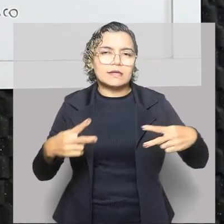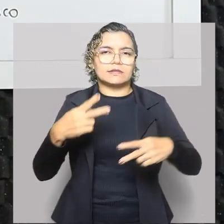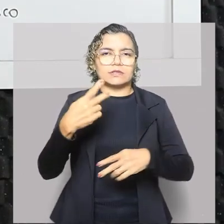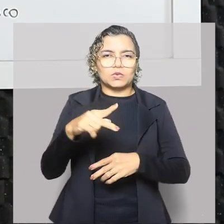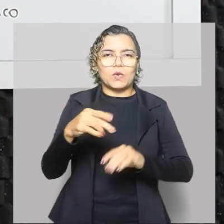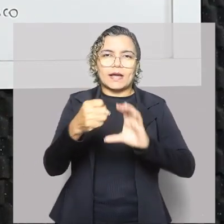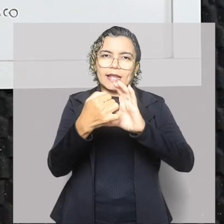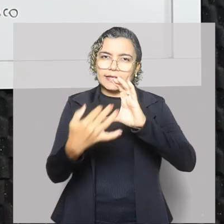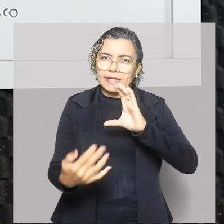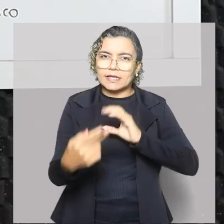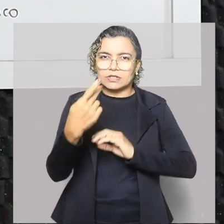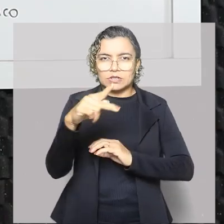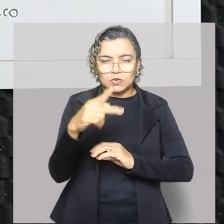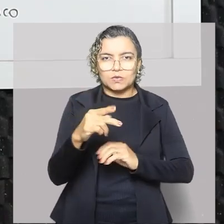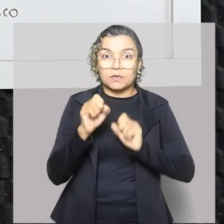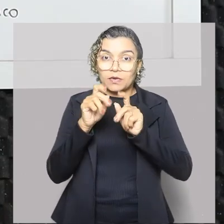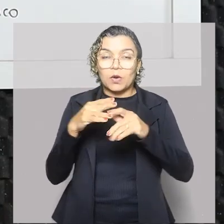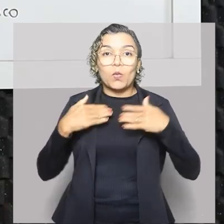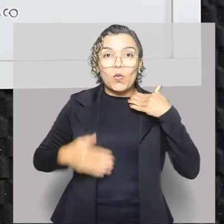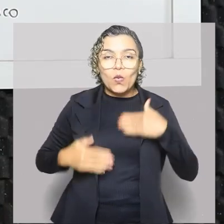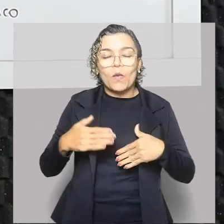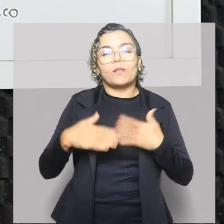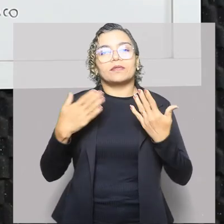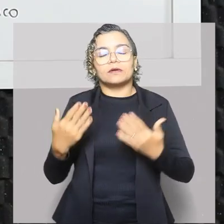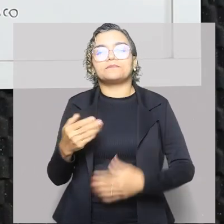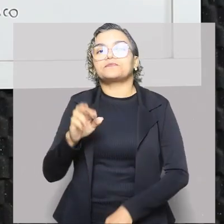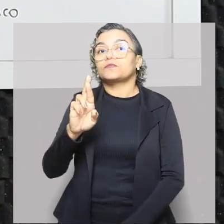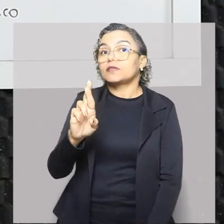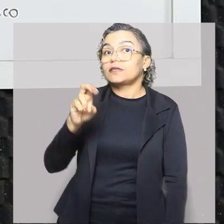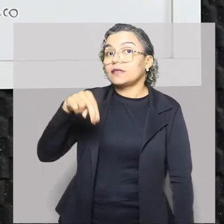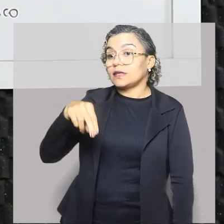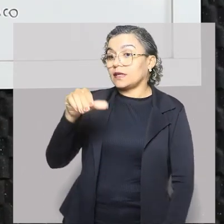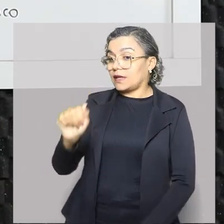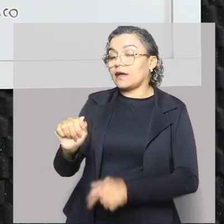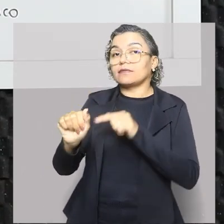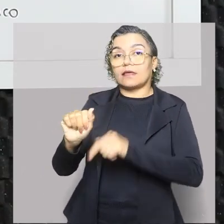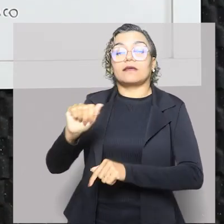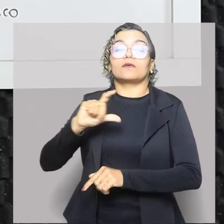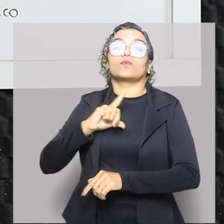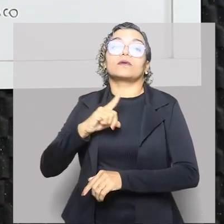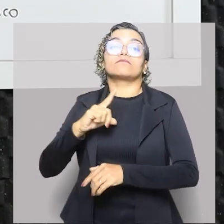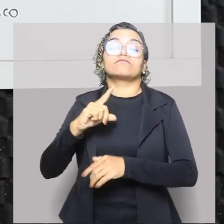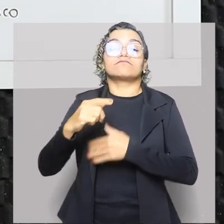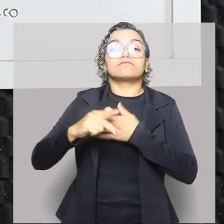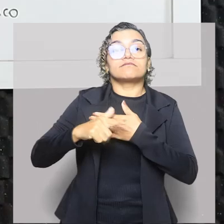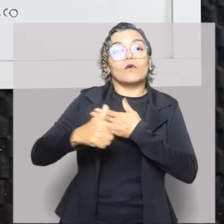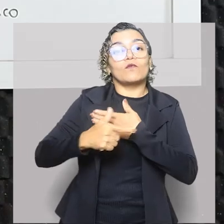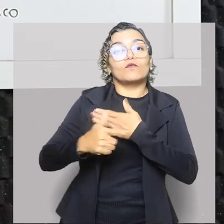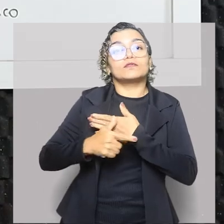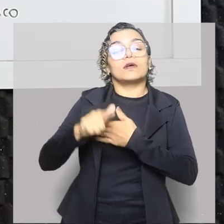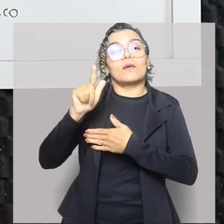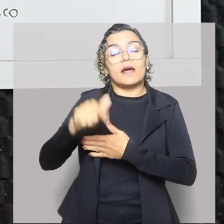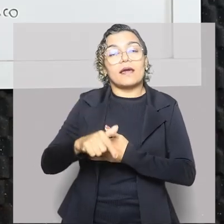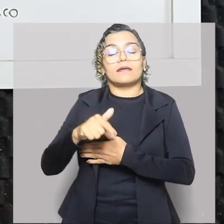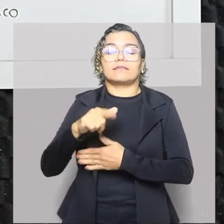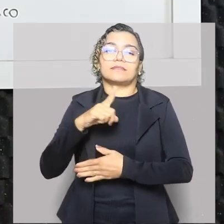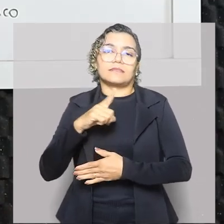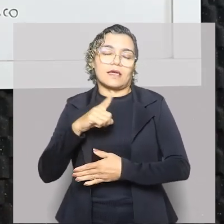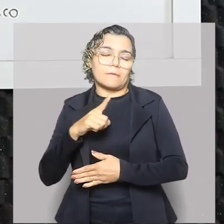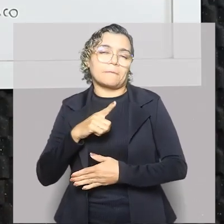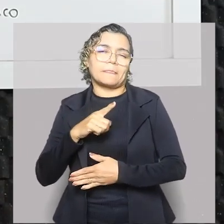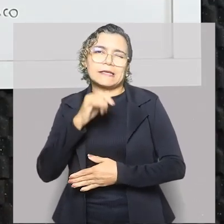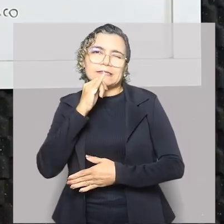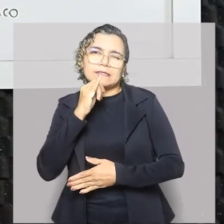que você realmente possui. E lá o RNA, ele tem uma função que é a síntese proteica. Então a